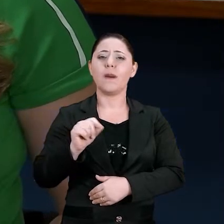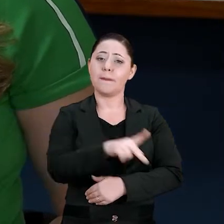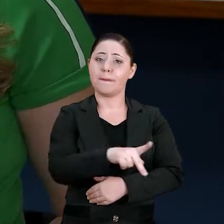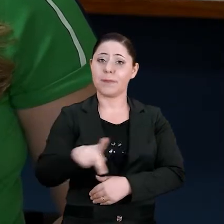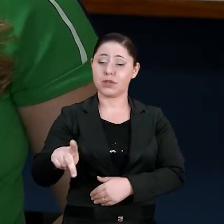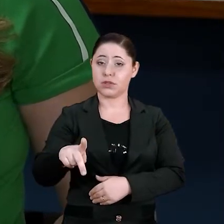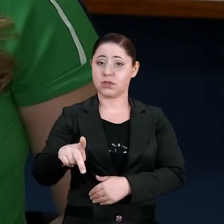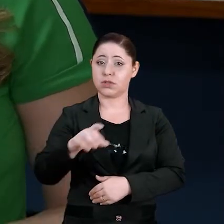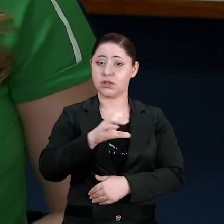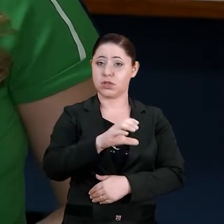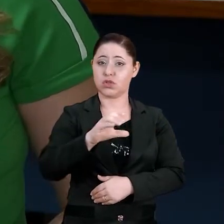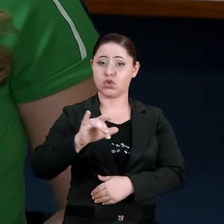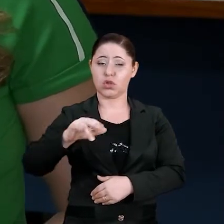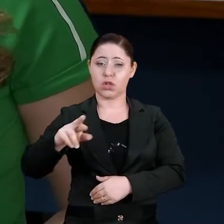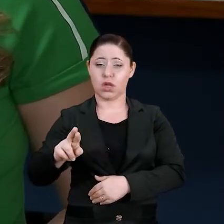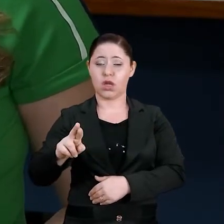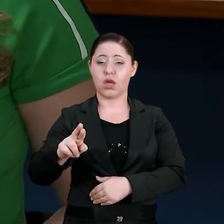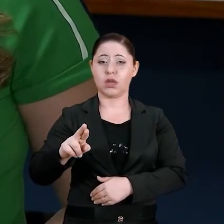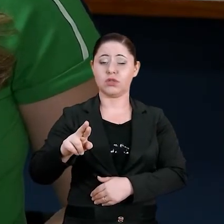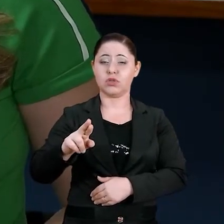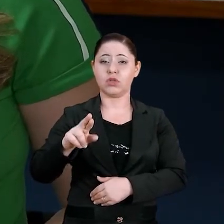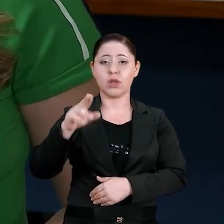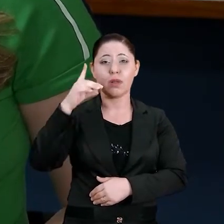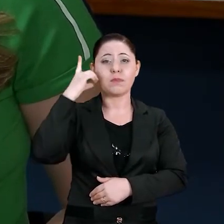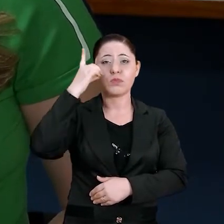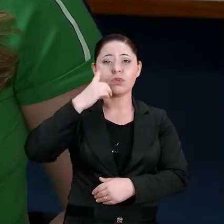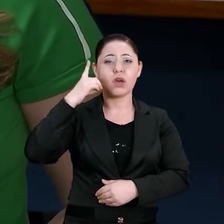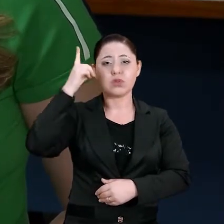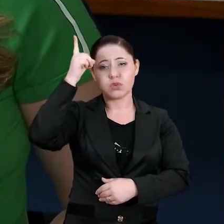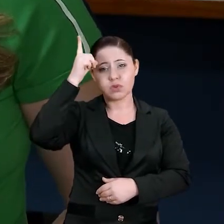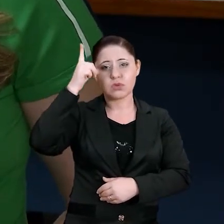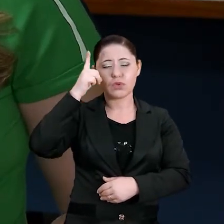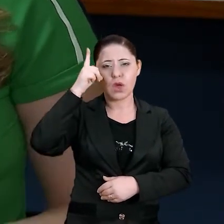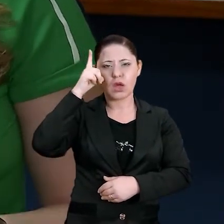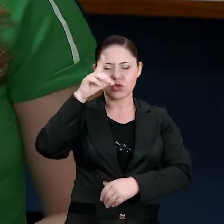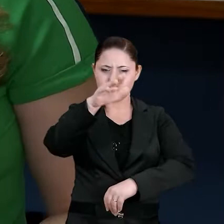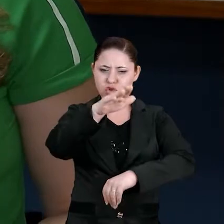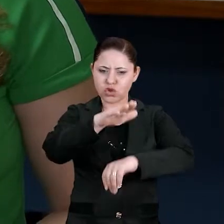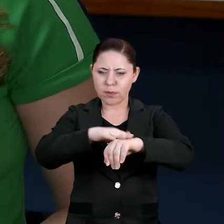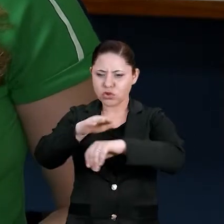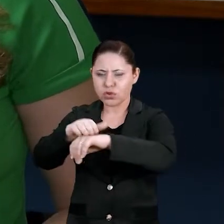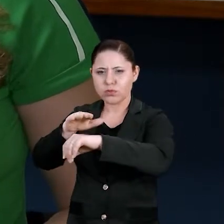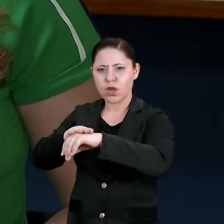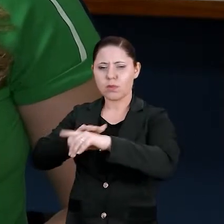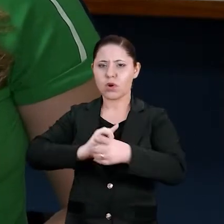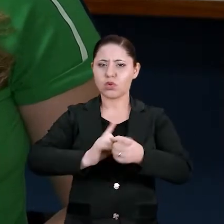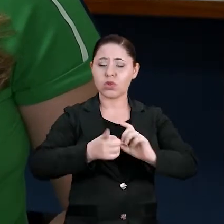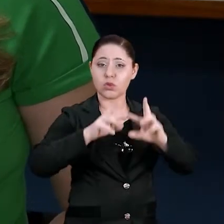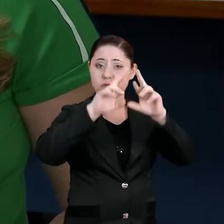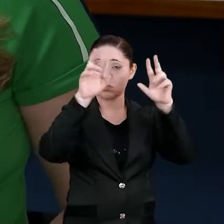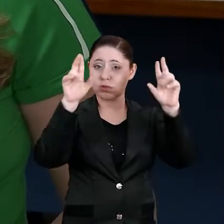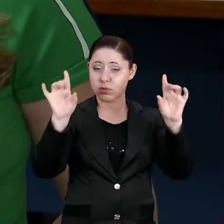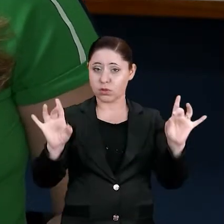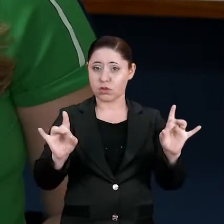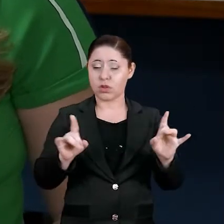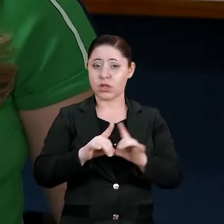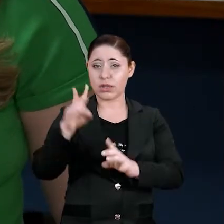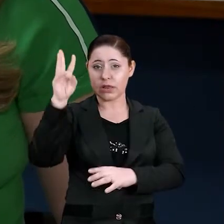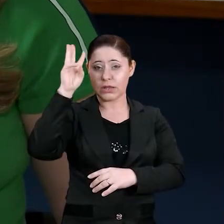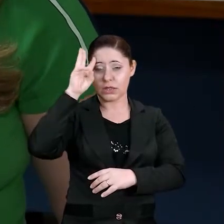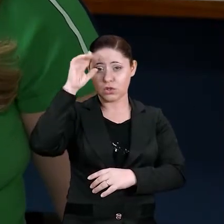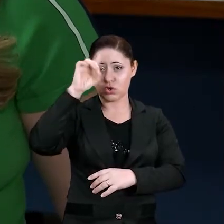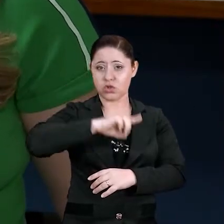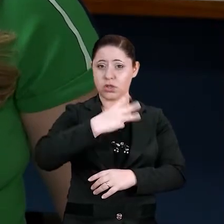e Redação, o presidente da CCJ, deputado Lídio Lopes, convocou uma reunião extraordinária para a